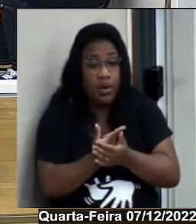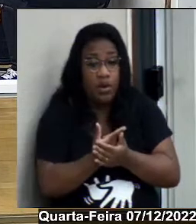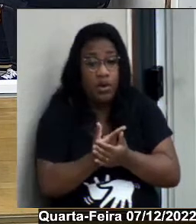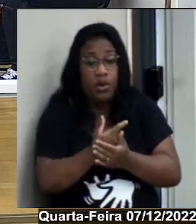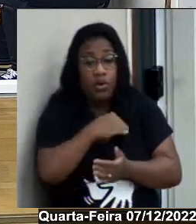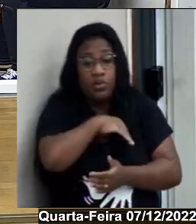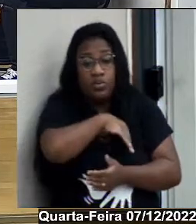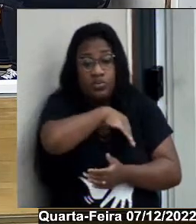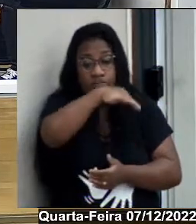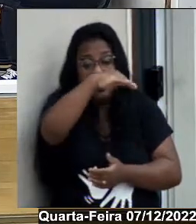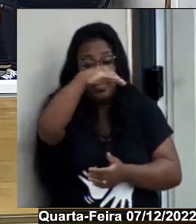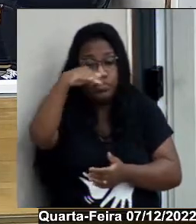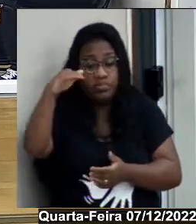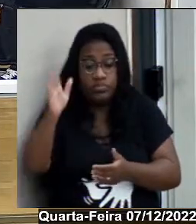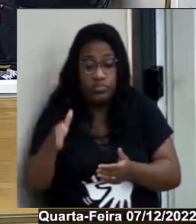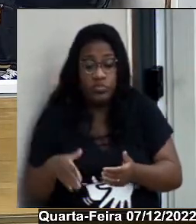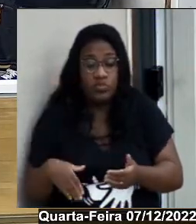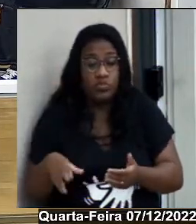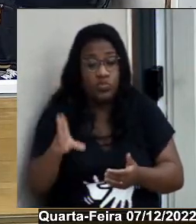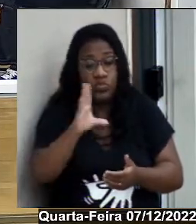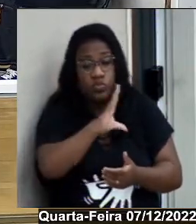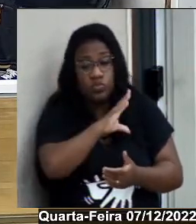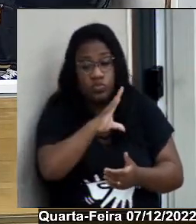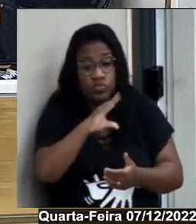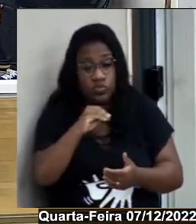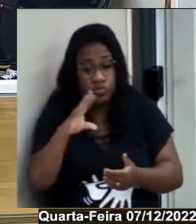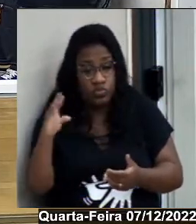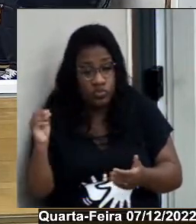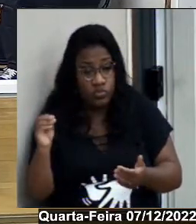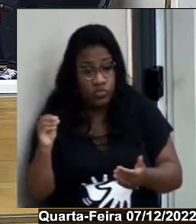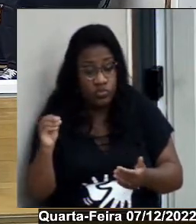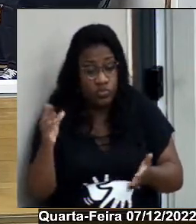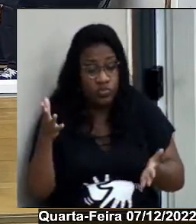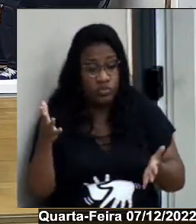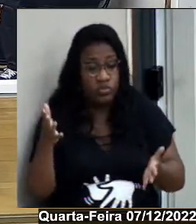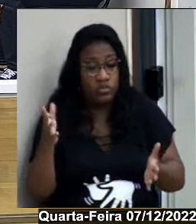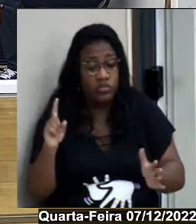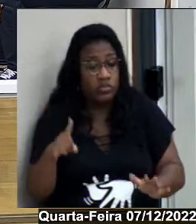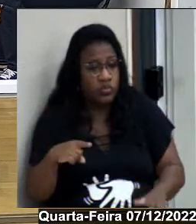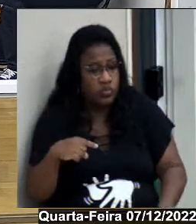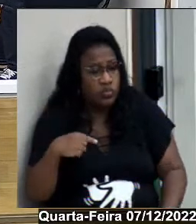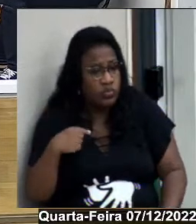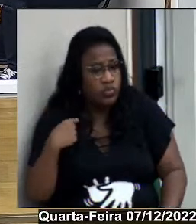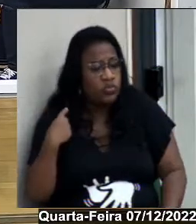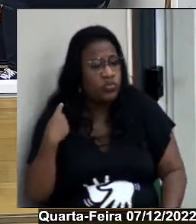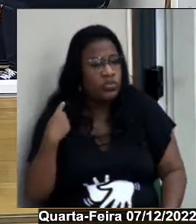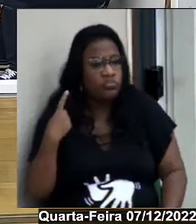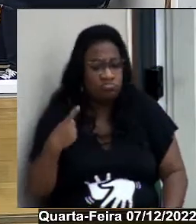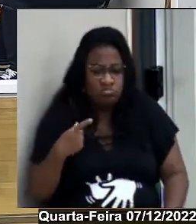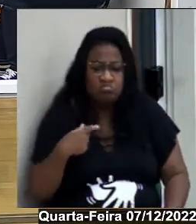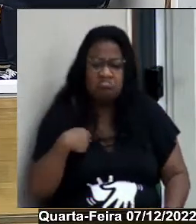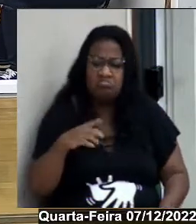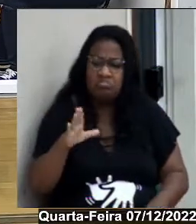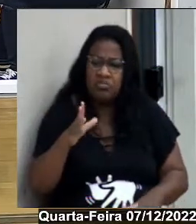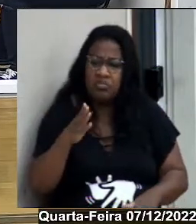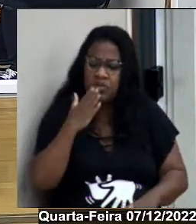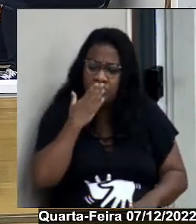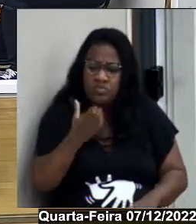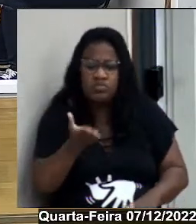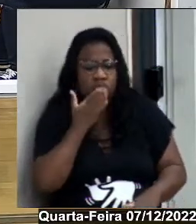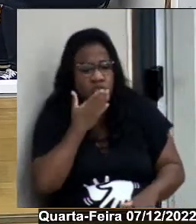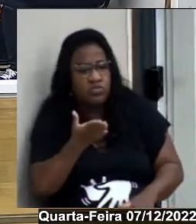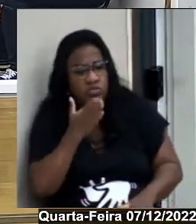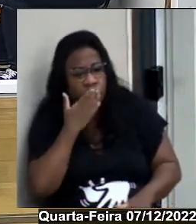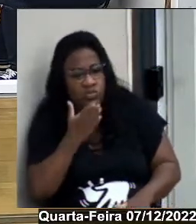que os servidores contribuíram e que a parte patronal precisava pagar para a Previdência. E depois da gente tanto encher o saco,